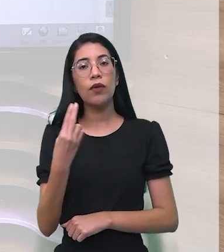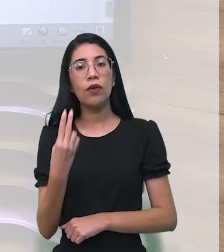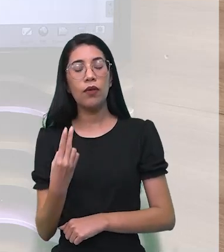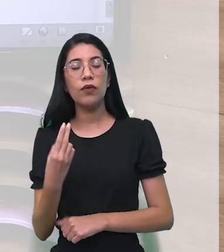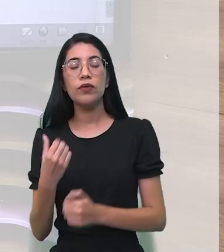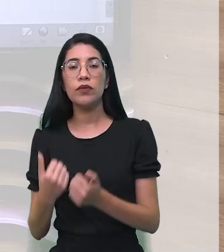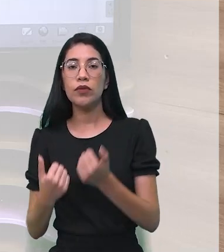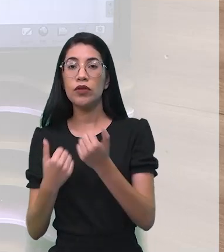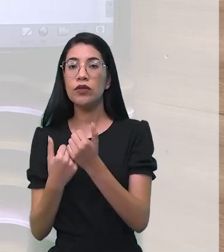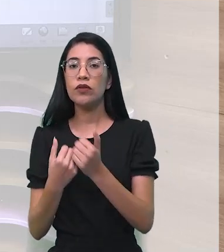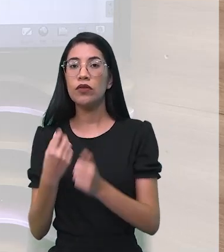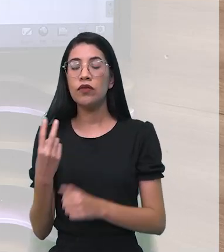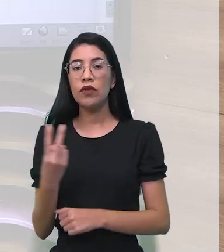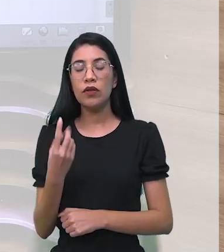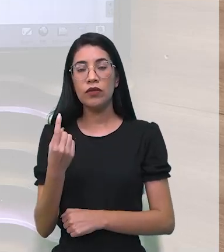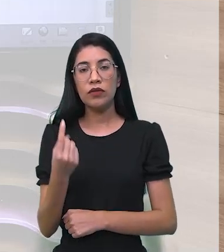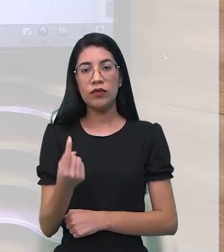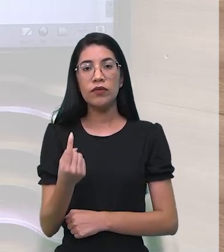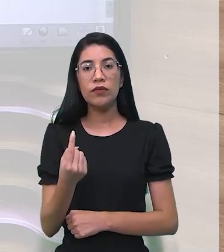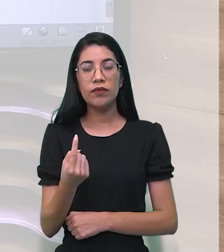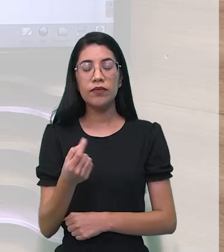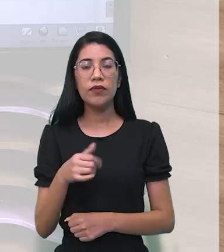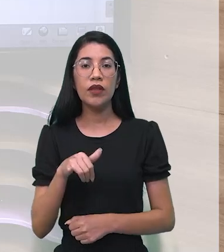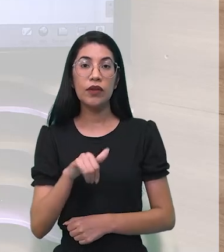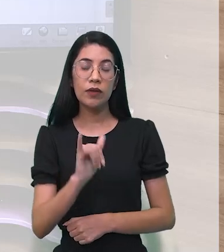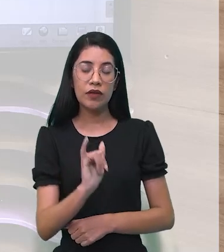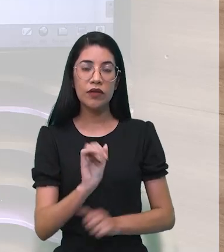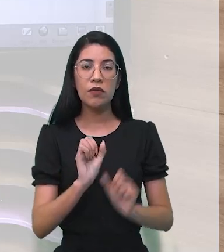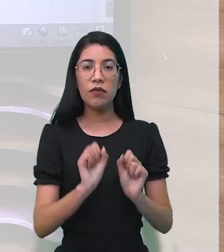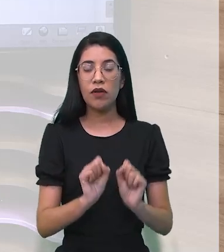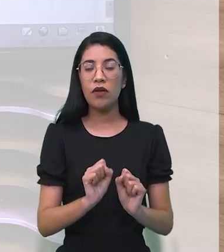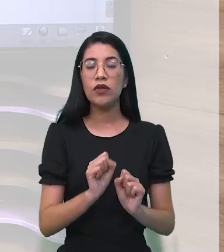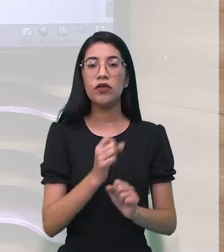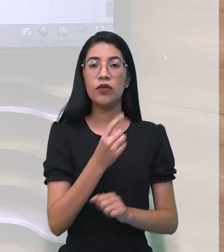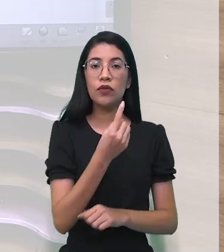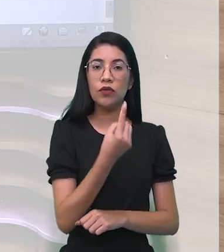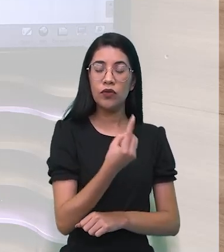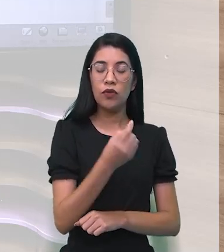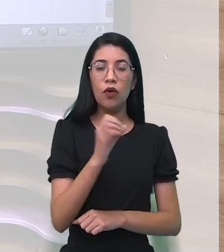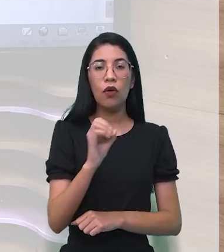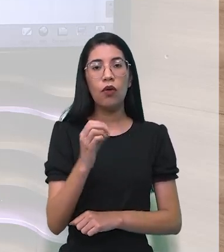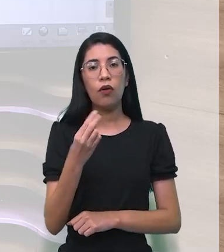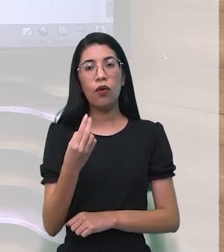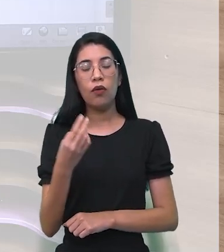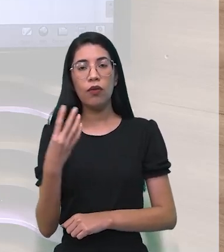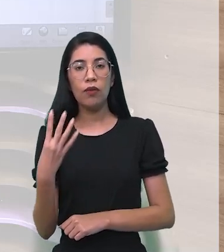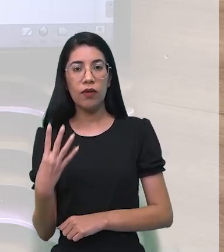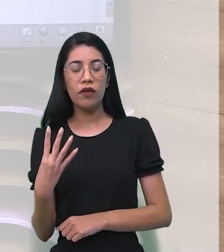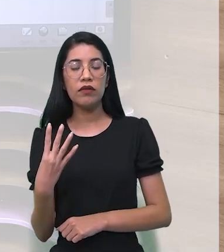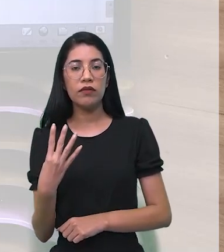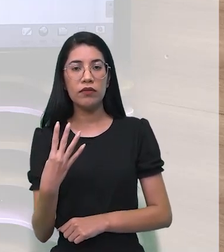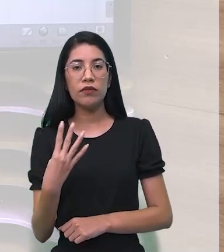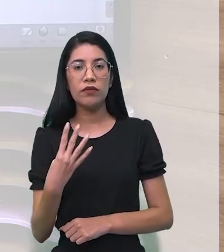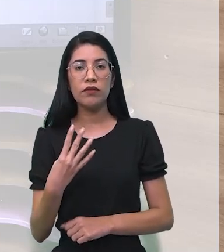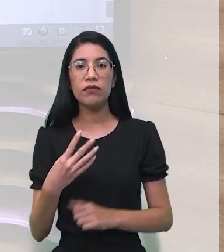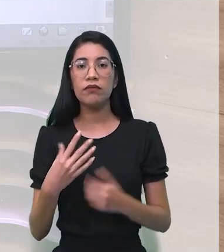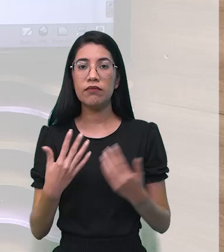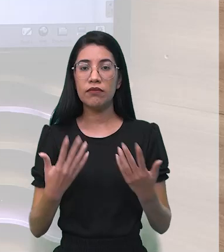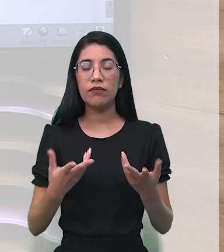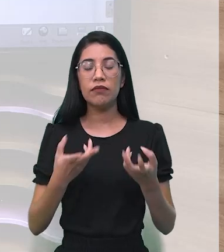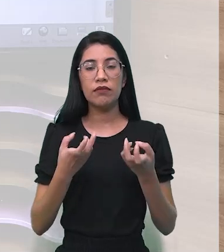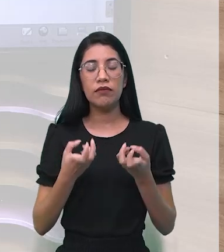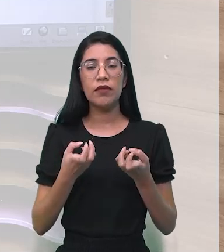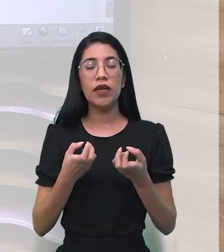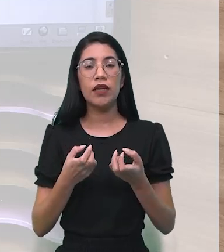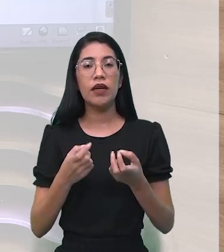pode assumir o valor 1. O y, ele tanto pode ser 1, como ele pode ser 4. Perceberam?